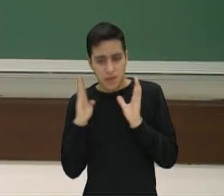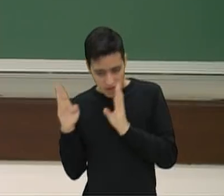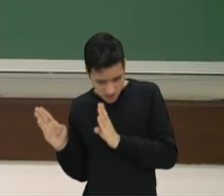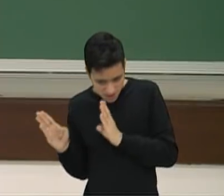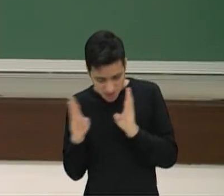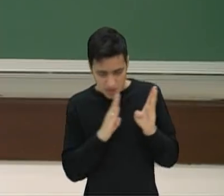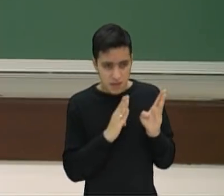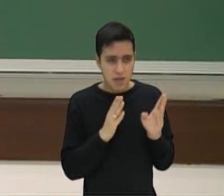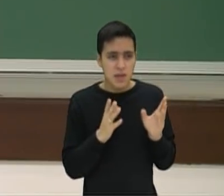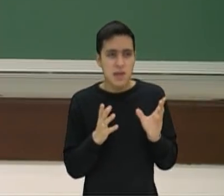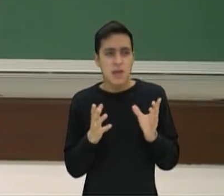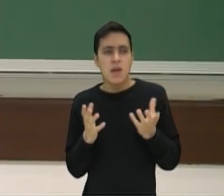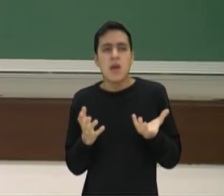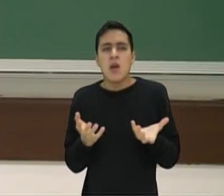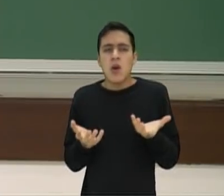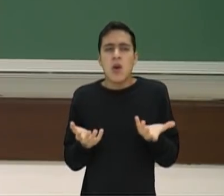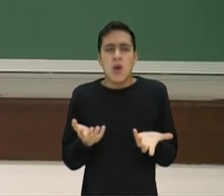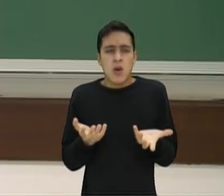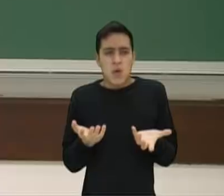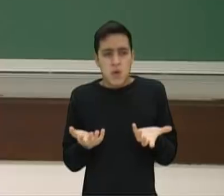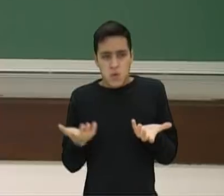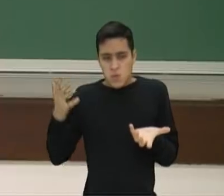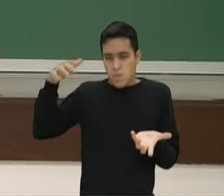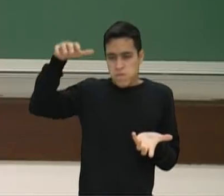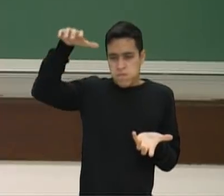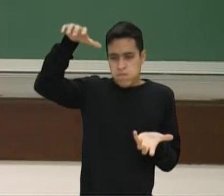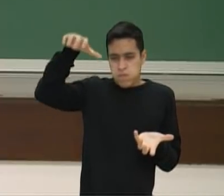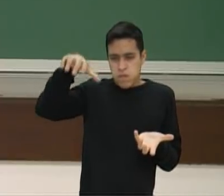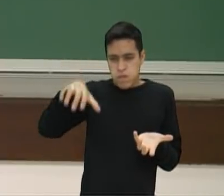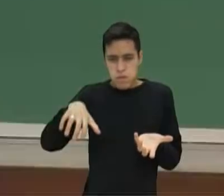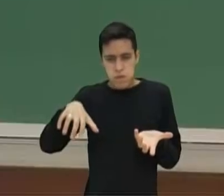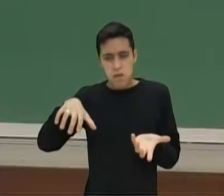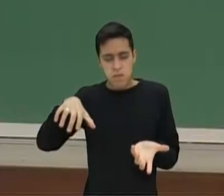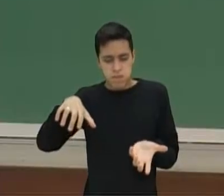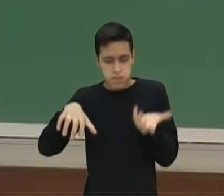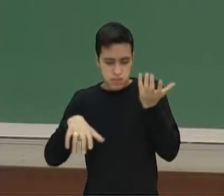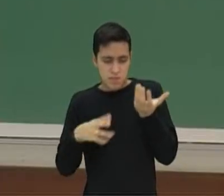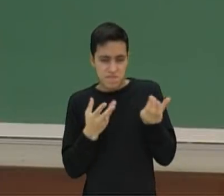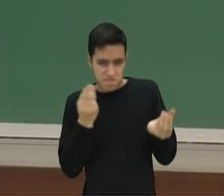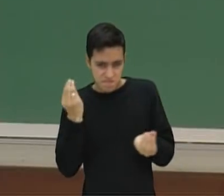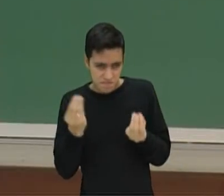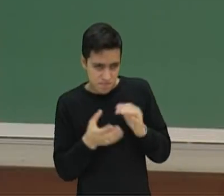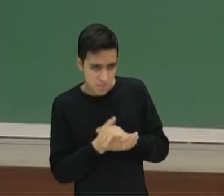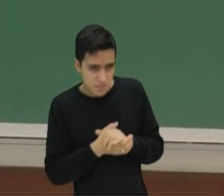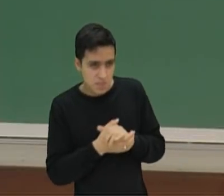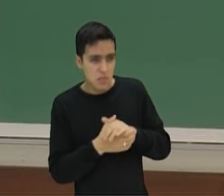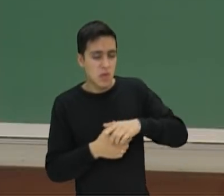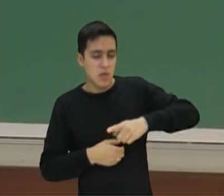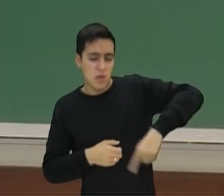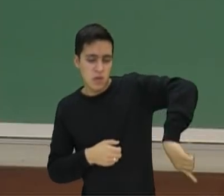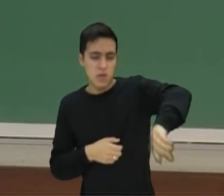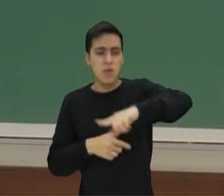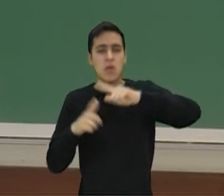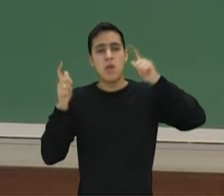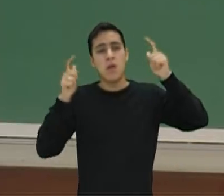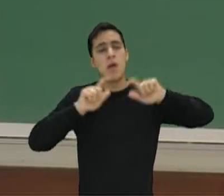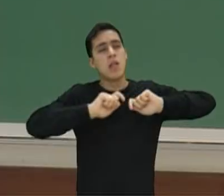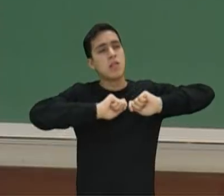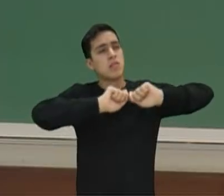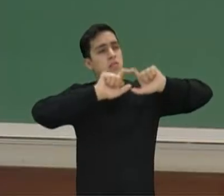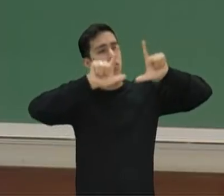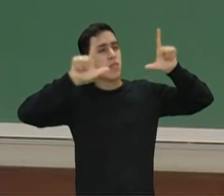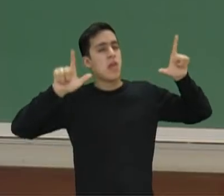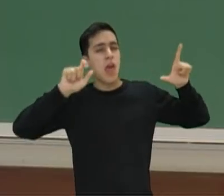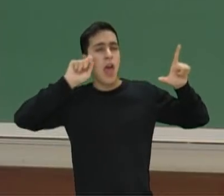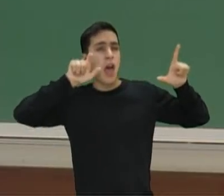Alta pressão e baixa pressão. A alta pressão ela é identificada como áreas que estão com o céu mais